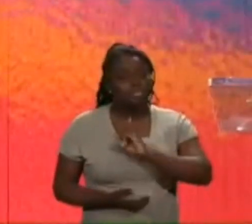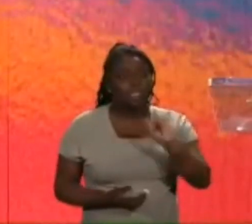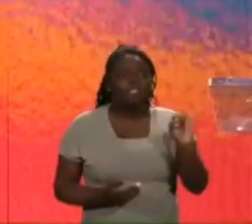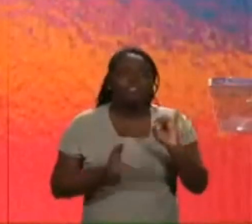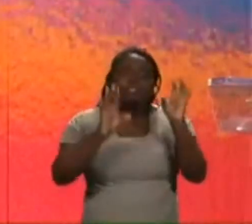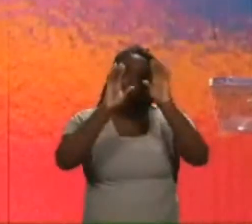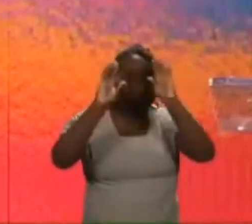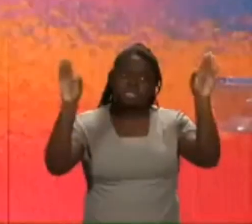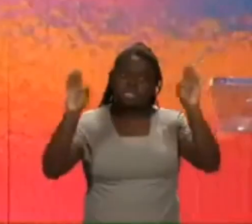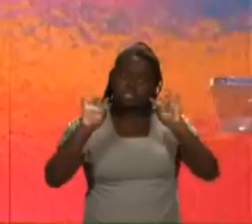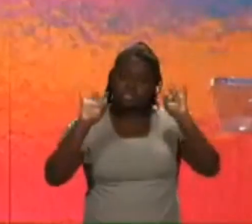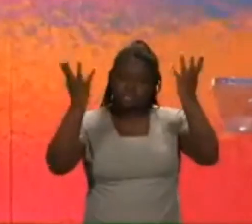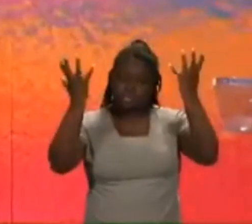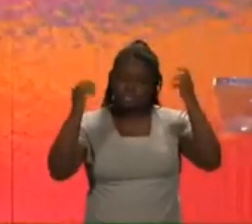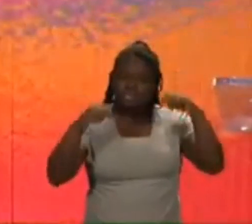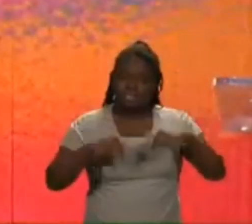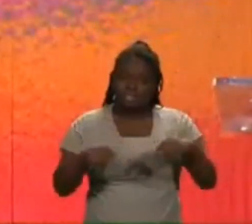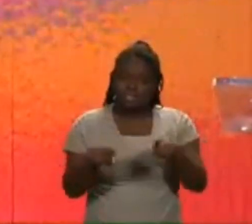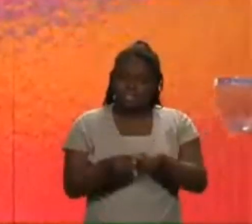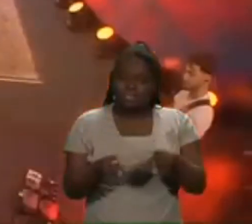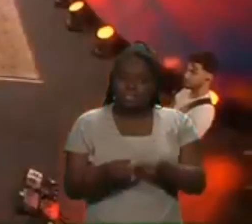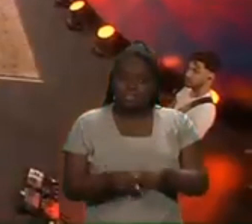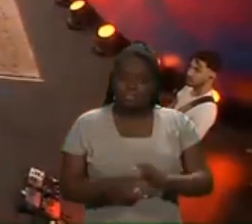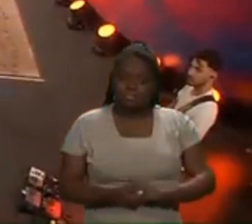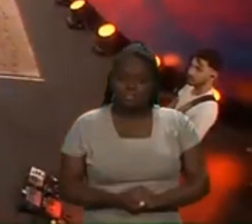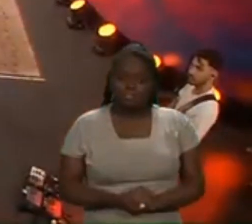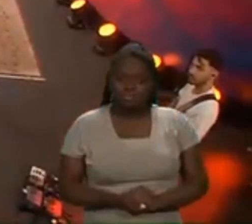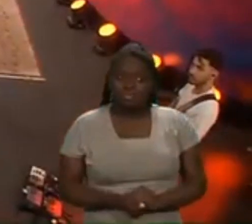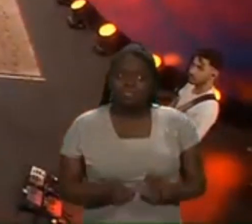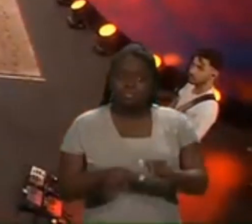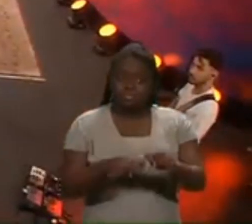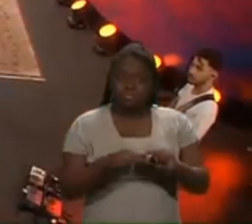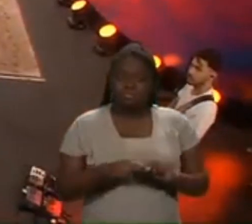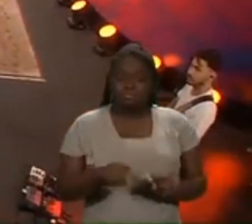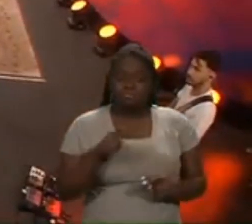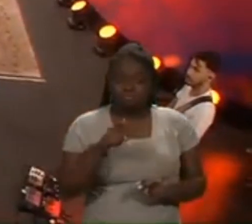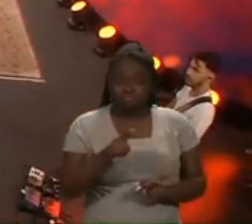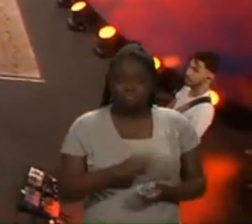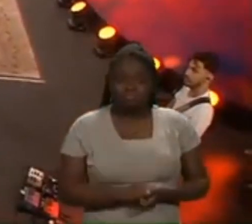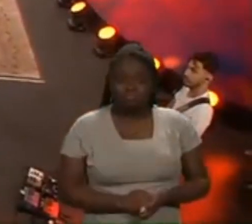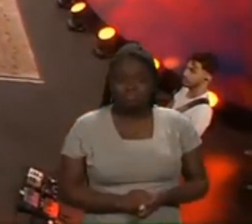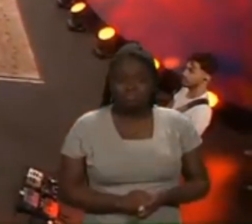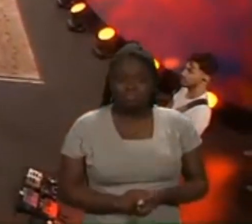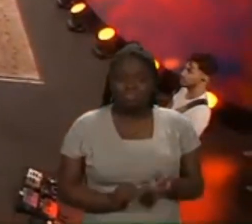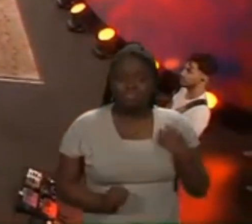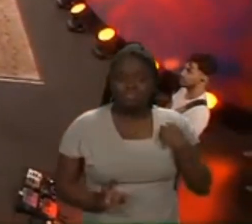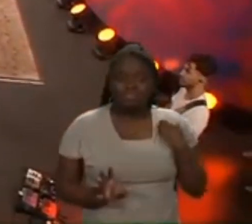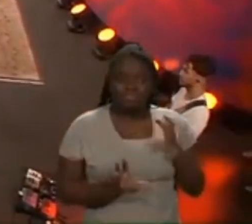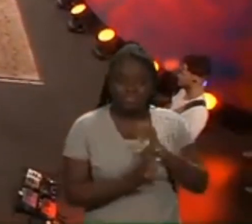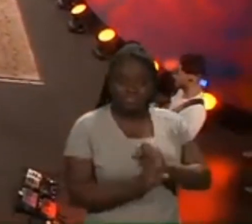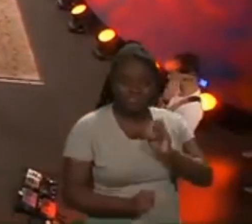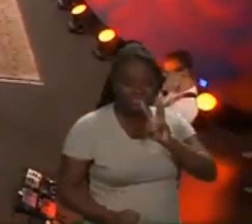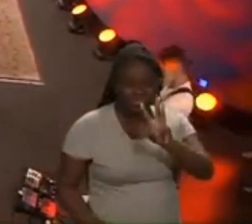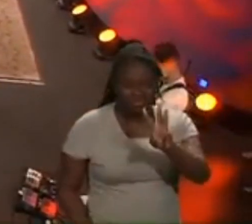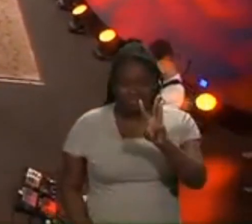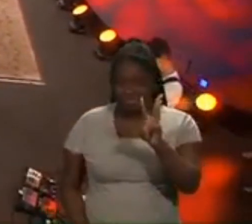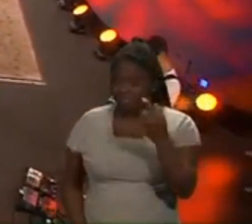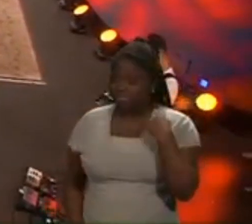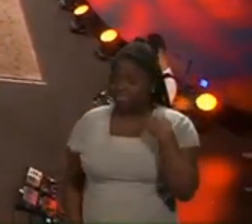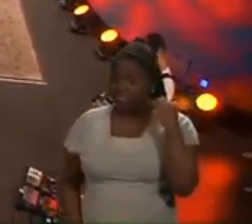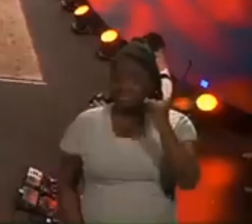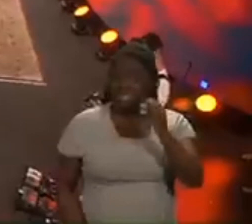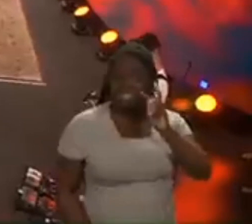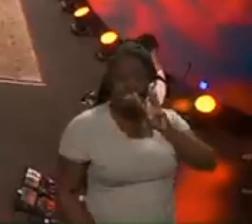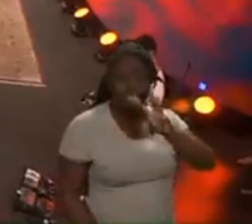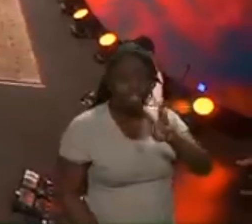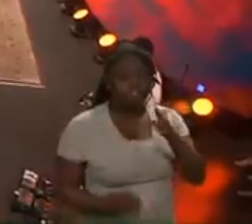desses 50 anos, é uma igreja local dentre elas. Me alegro em ver o pastor Flavinho